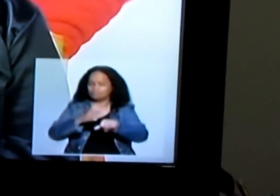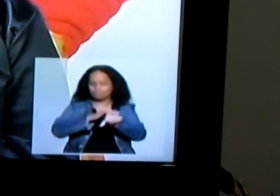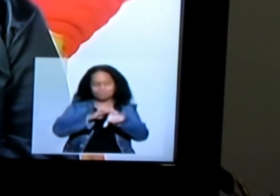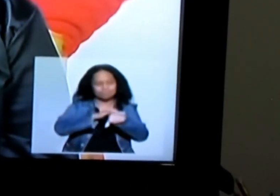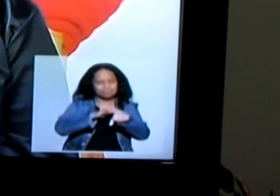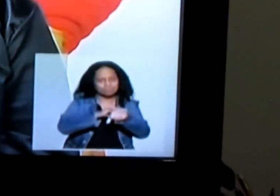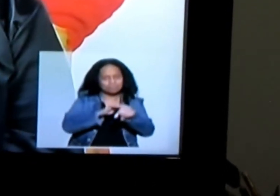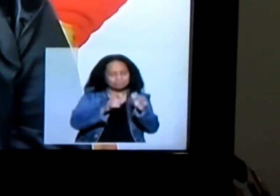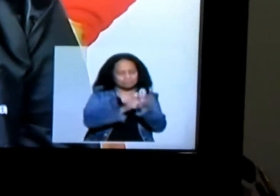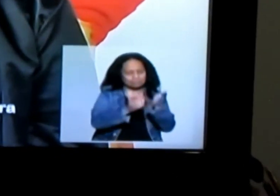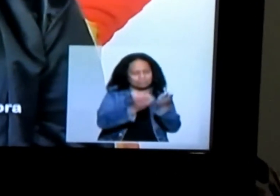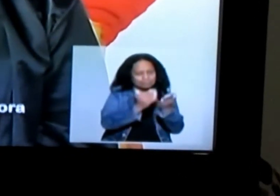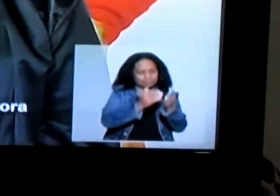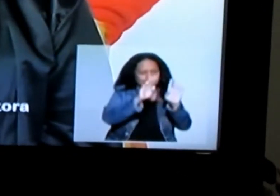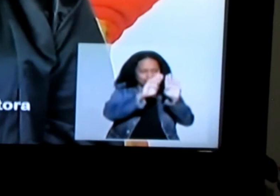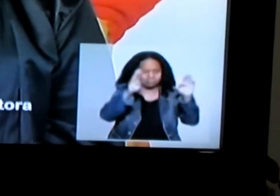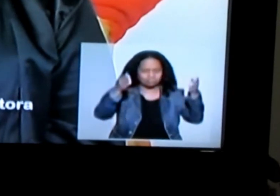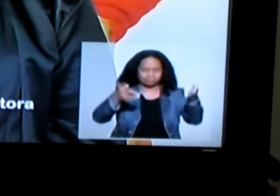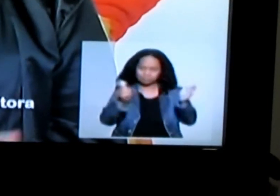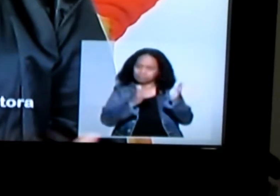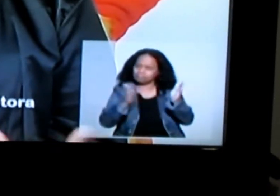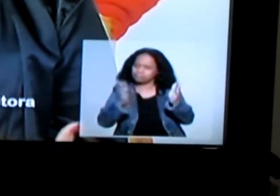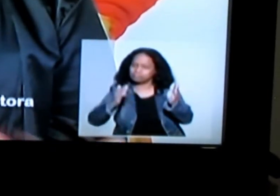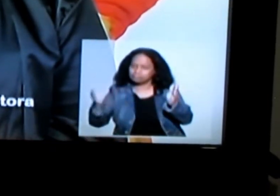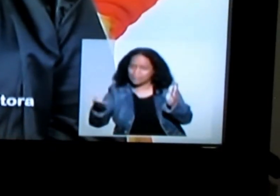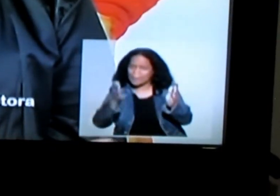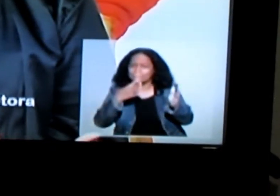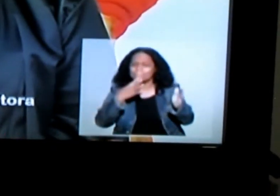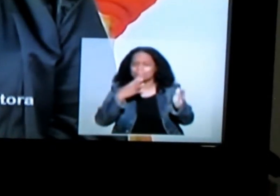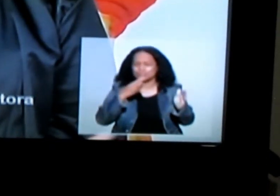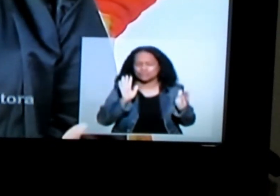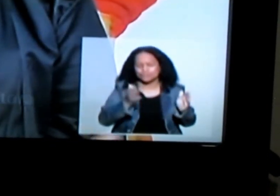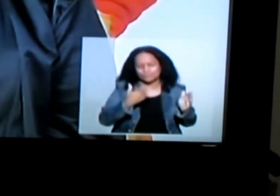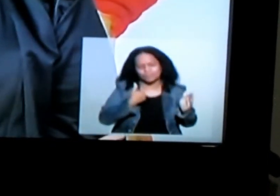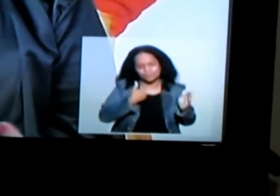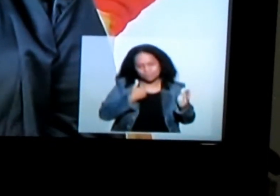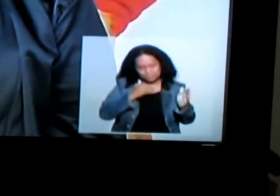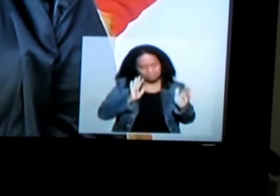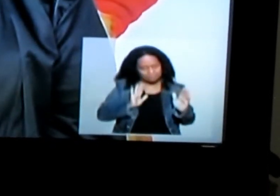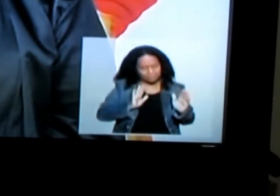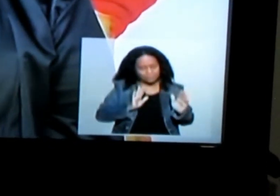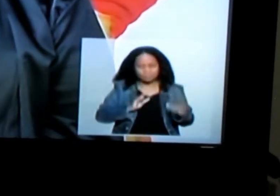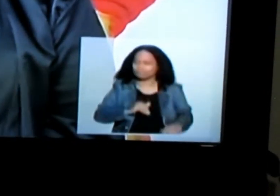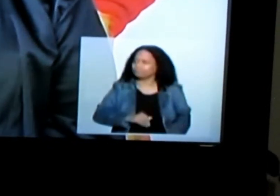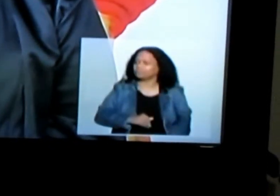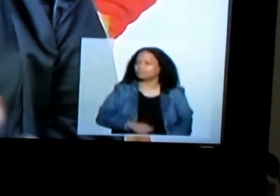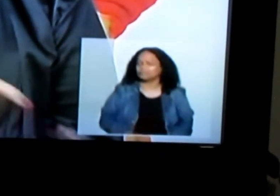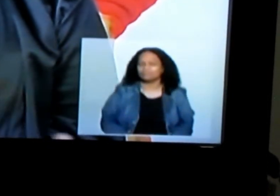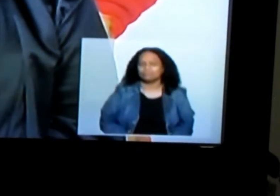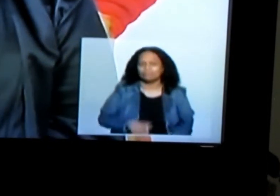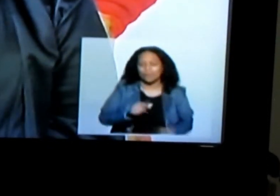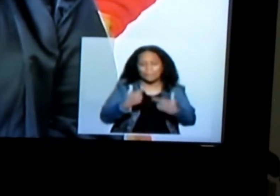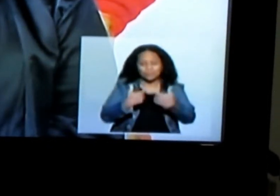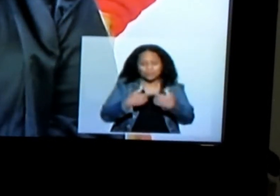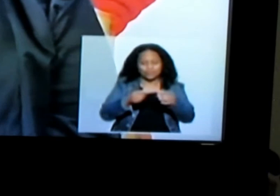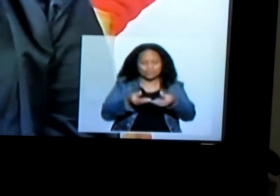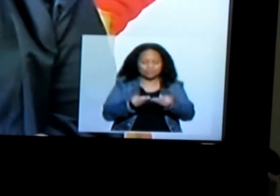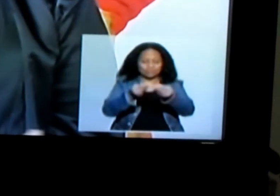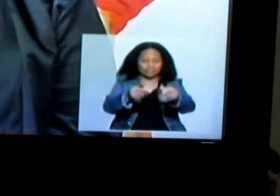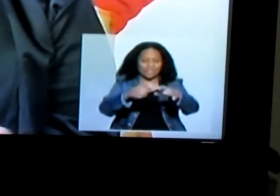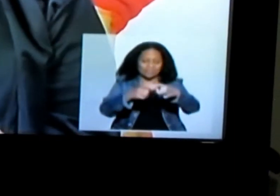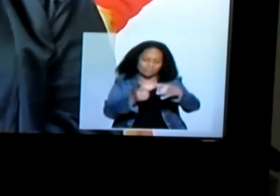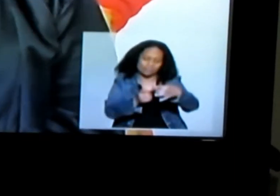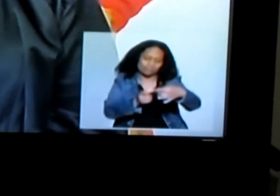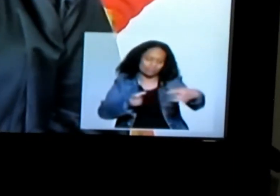em bate-papo, em livraria, faço em bienal. Então, as pessoas já me conheciam disso e aí começava, eu falava, eu dava marcador de livro, né?